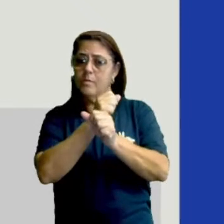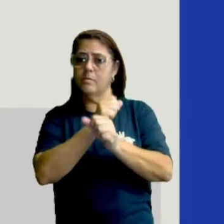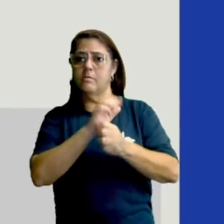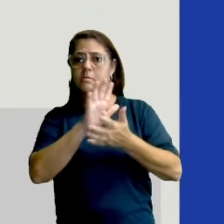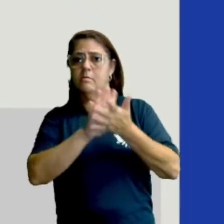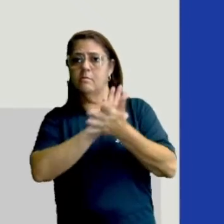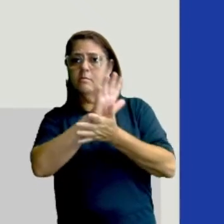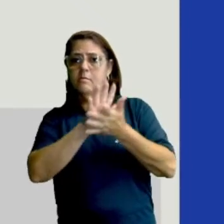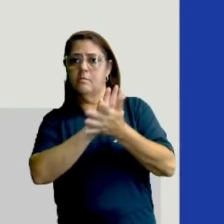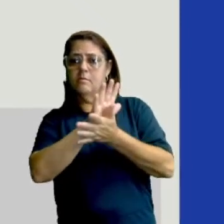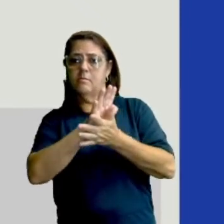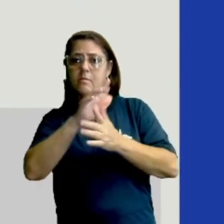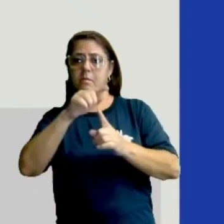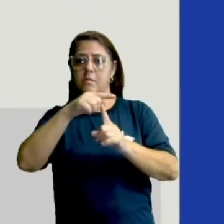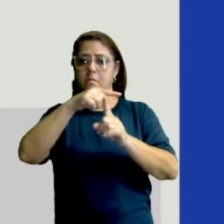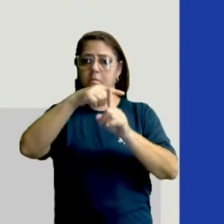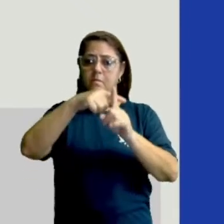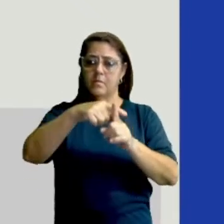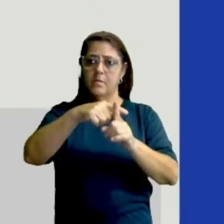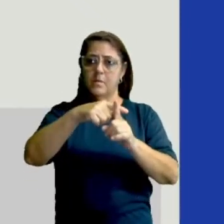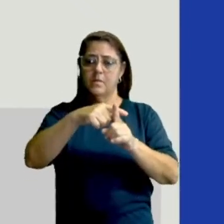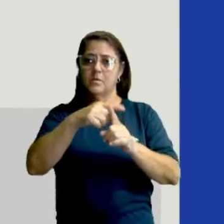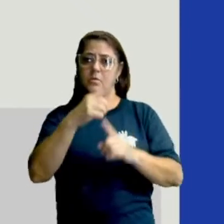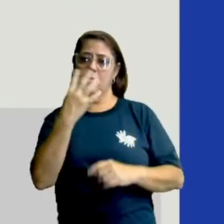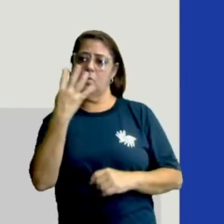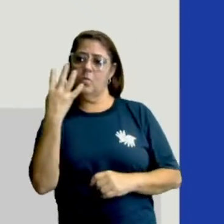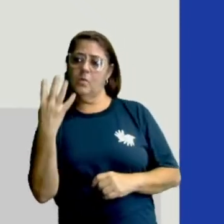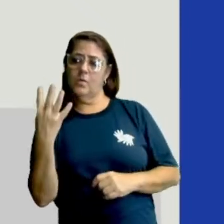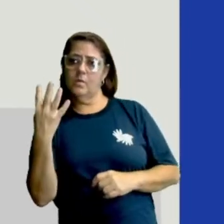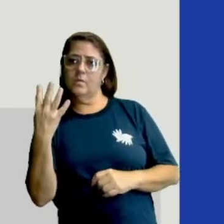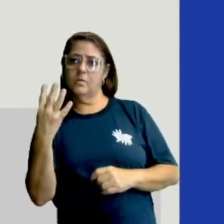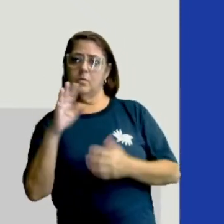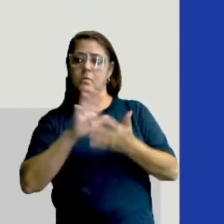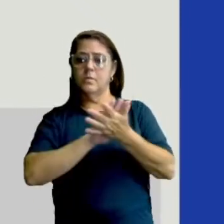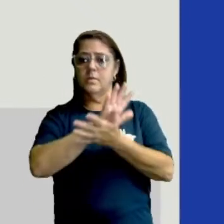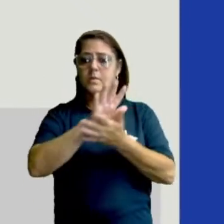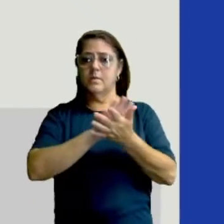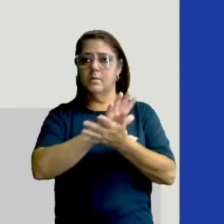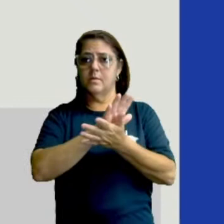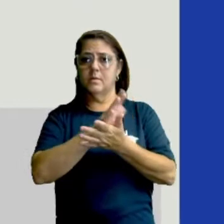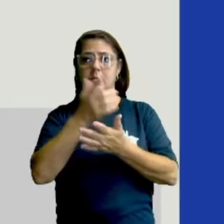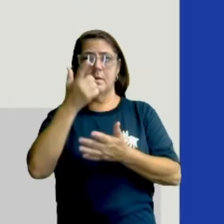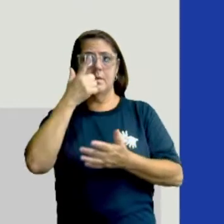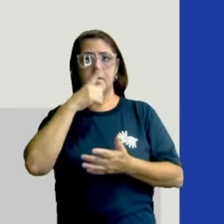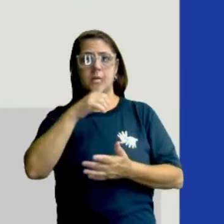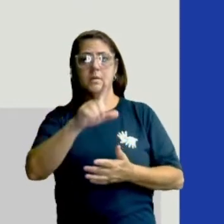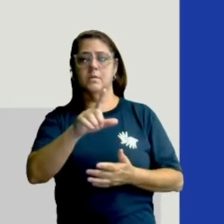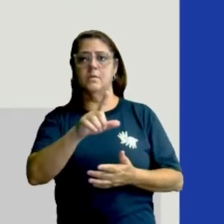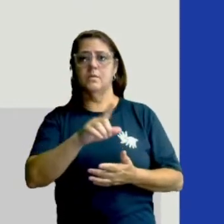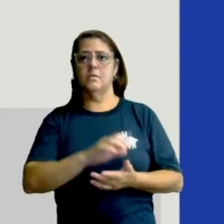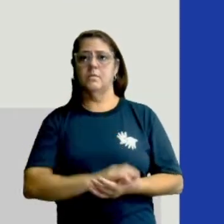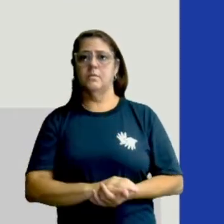brigadeiros mais os 4 brigadeiros que ela ganhou do seu pai,